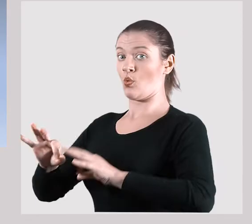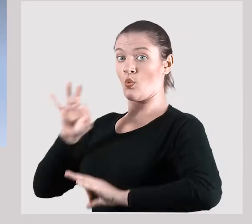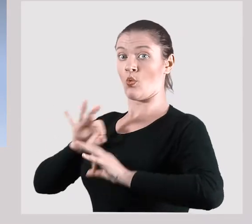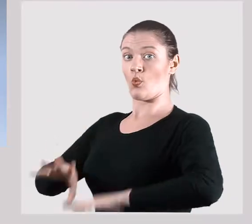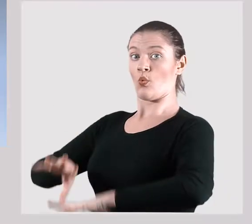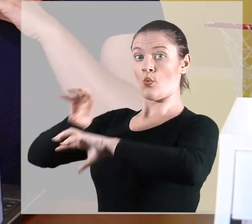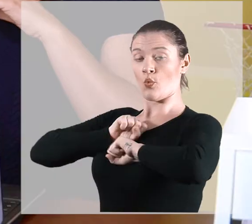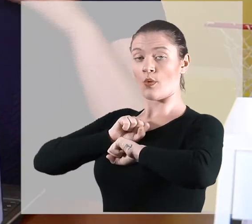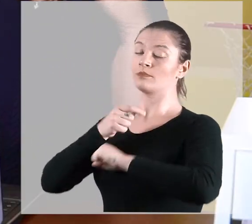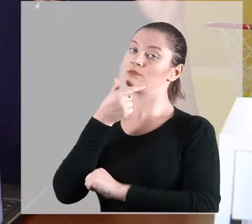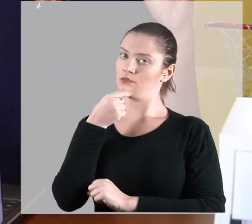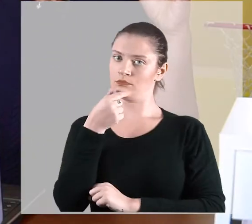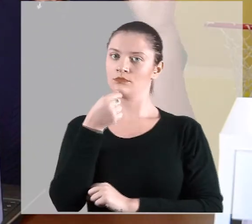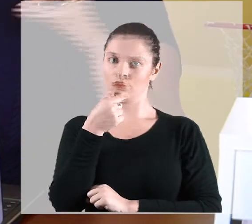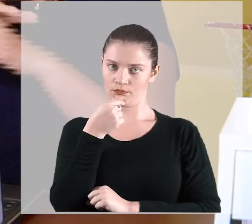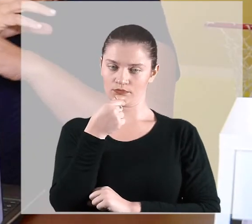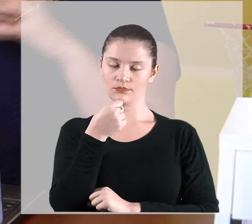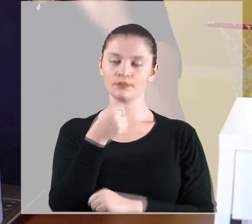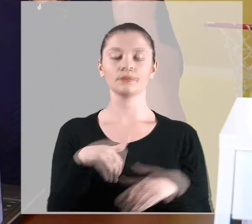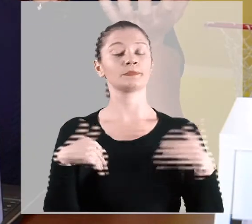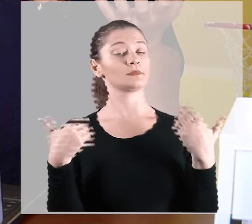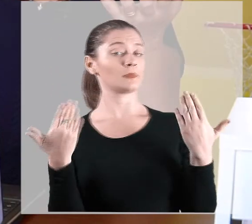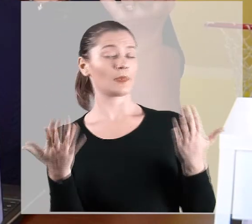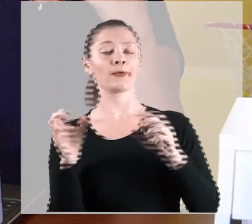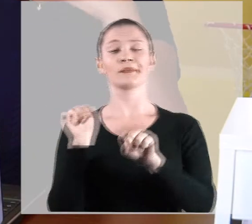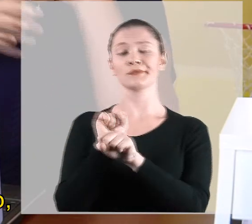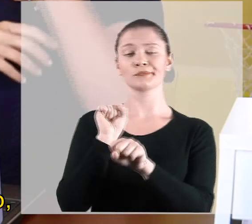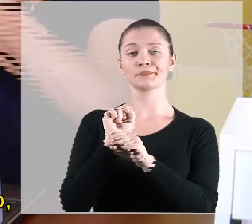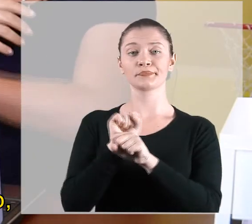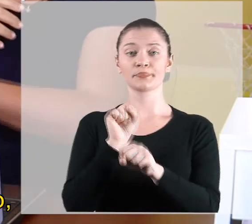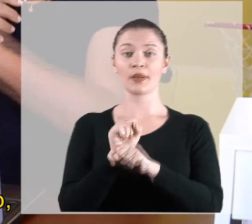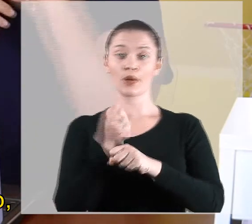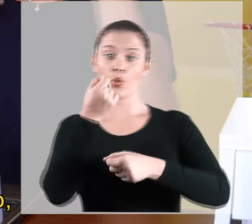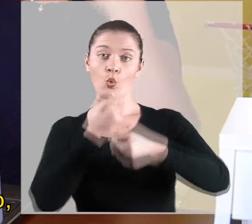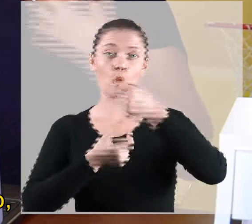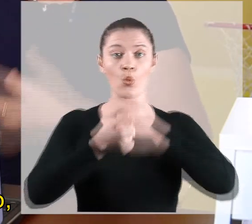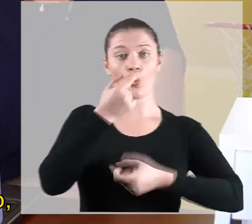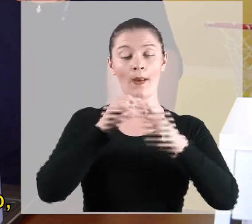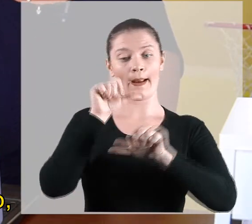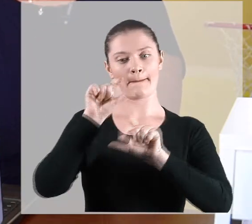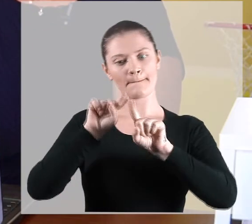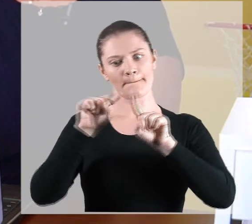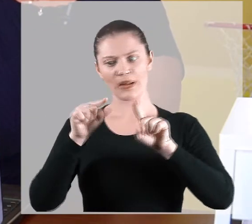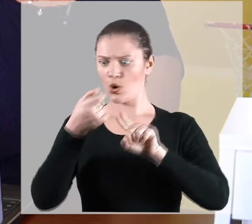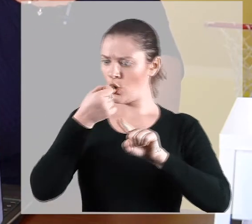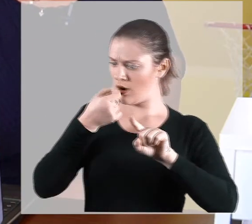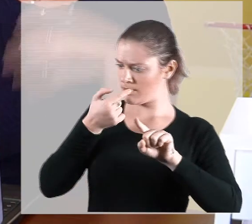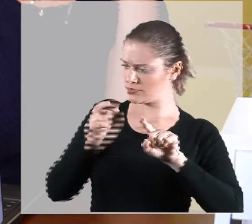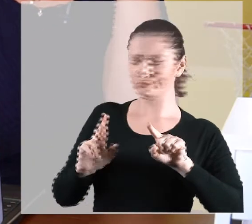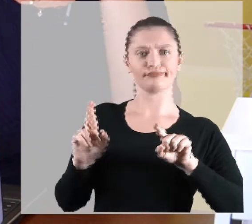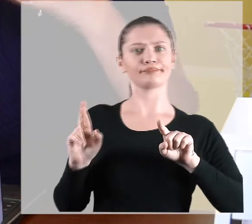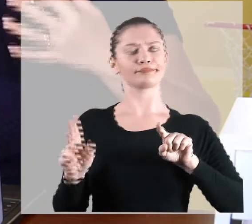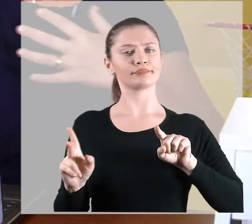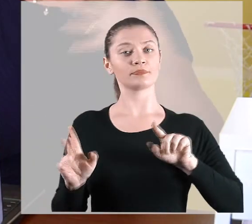hormônios masculinos. Então aí elas estão esperando aqueles hormônios, mas elas estão recebendo outro tipo. Então isso, e